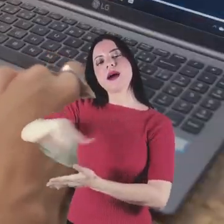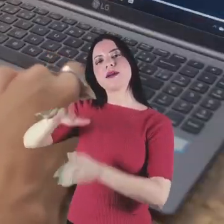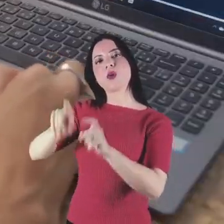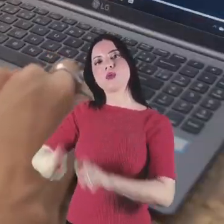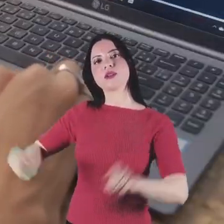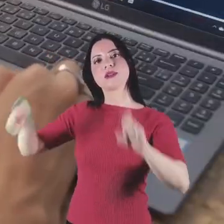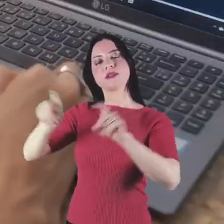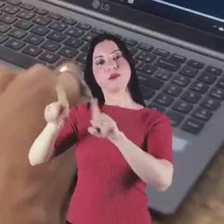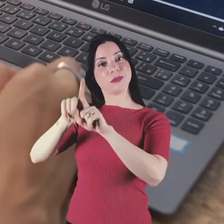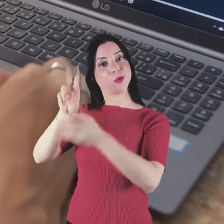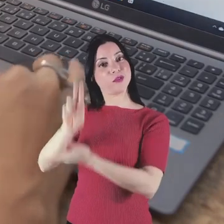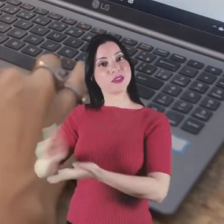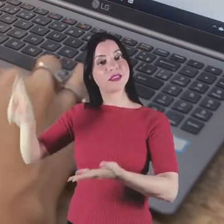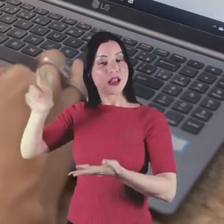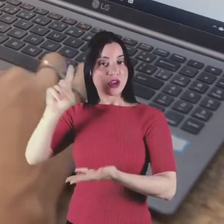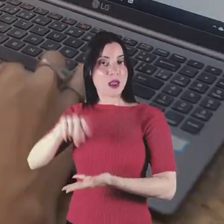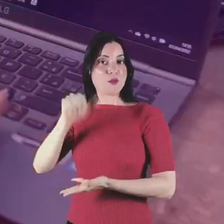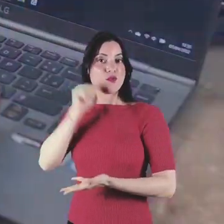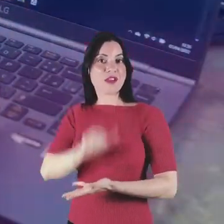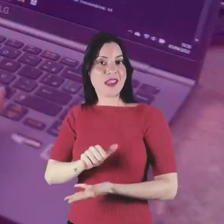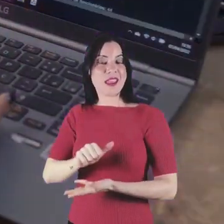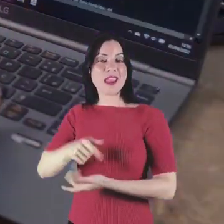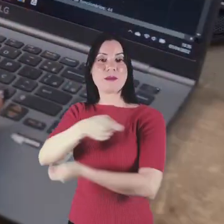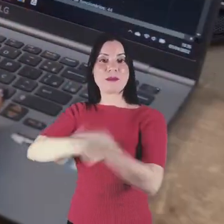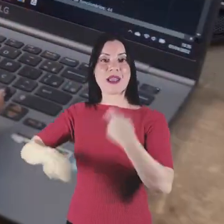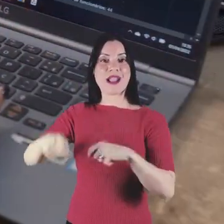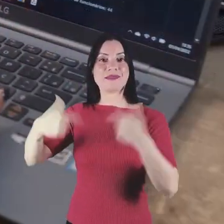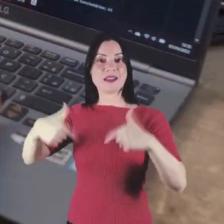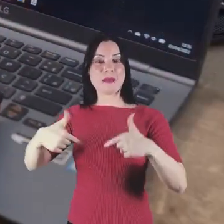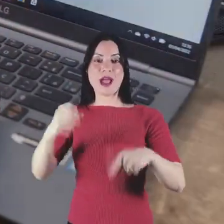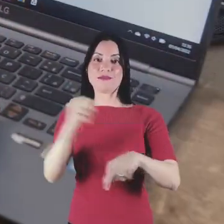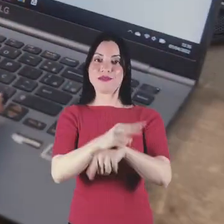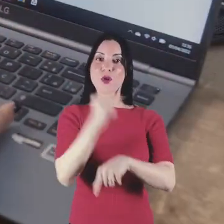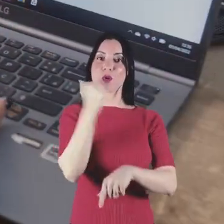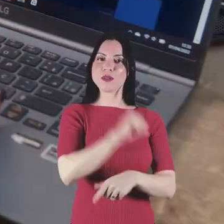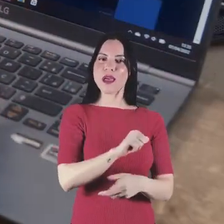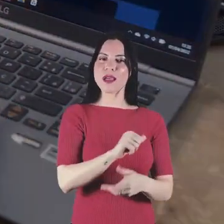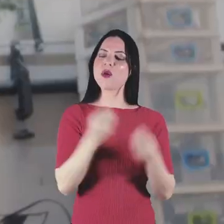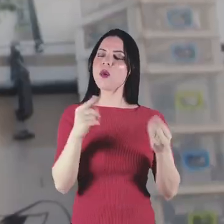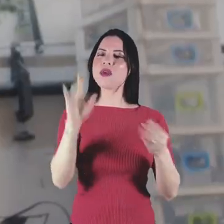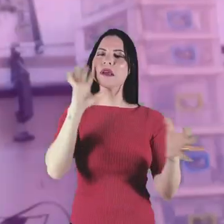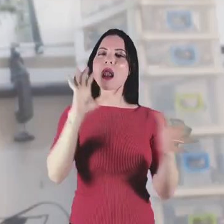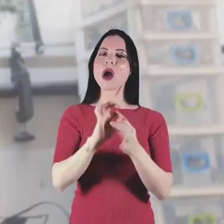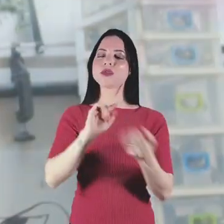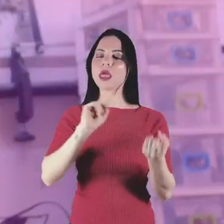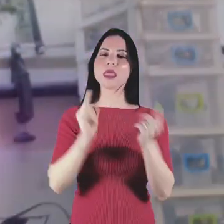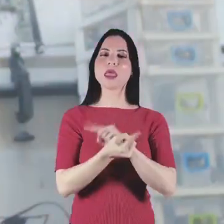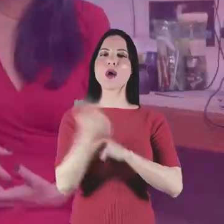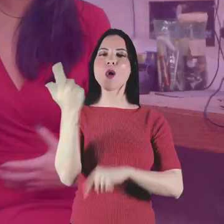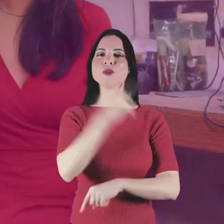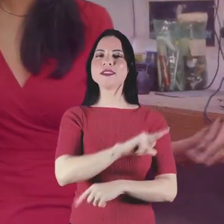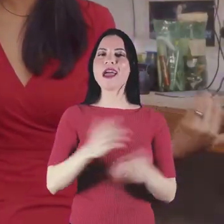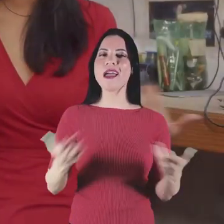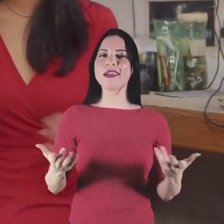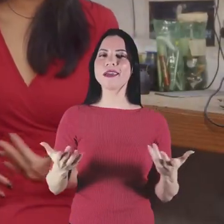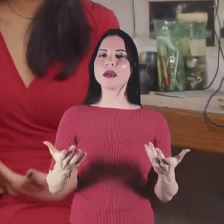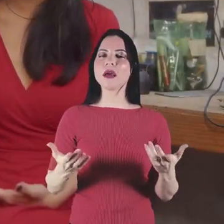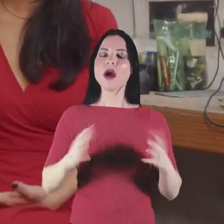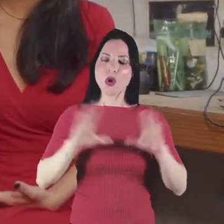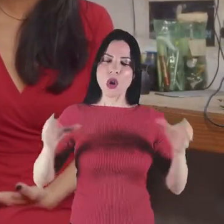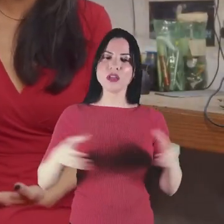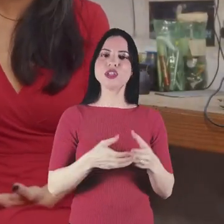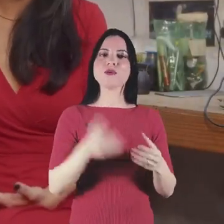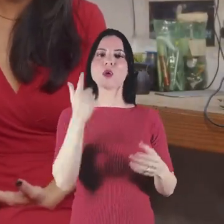relacionados à computação no ensino superior são mulheres no mercado de trabalho. Como a gente consegue subverter essa lógica, né? E de maneira